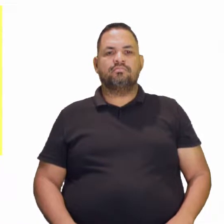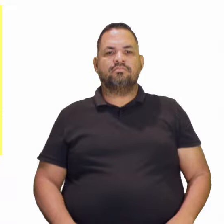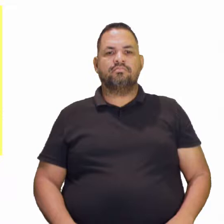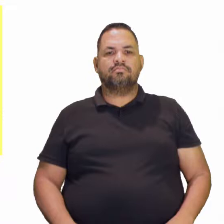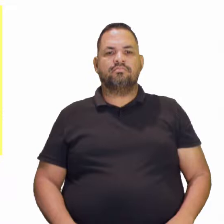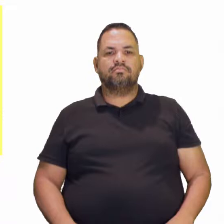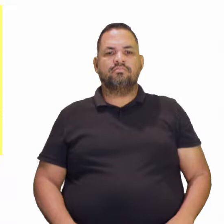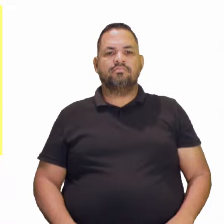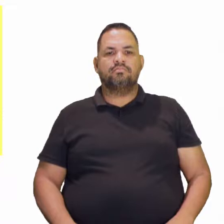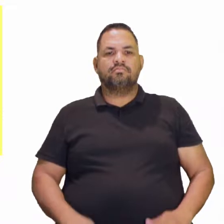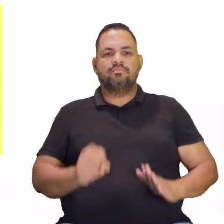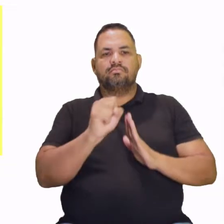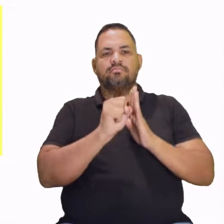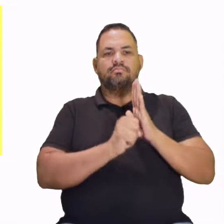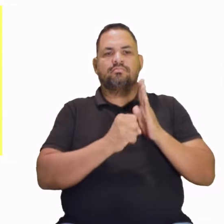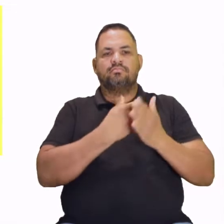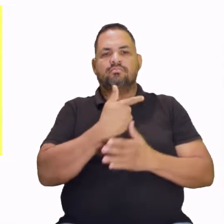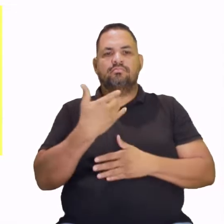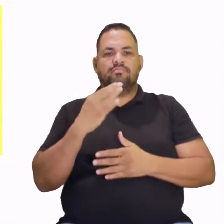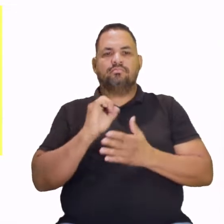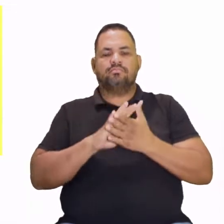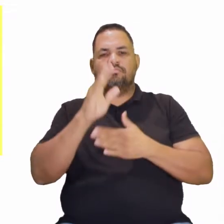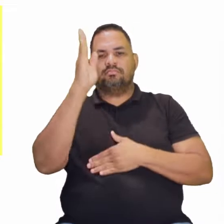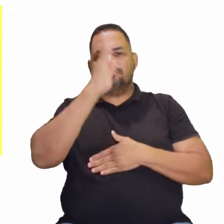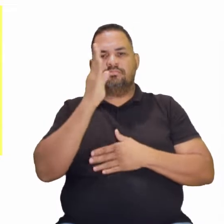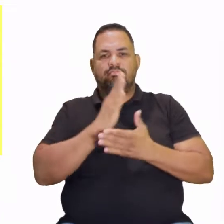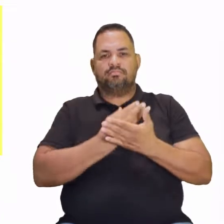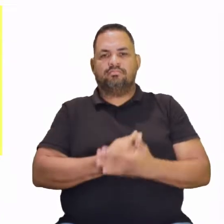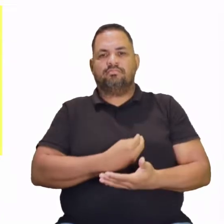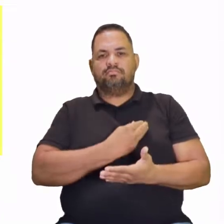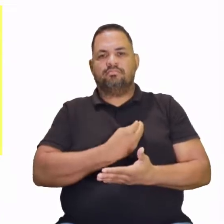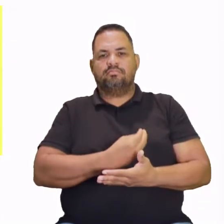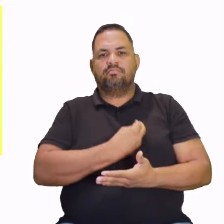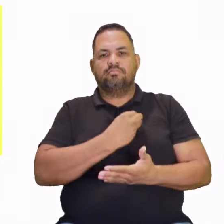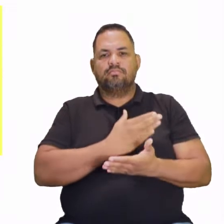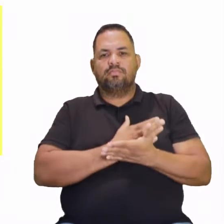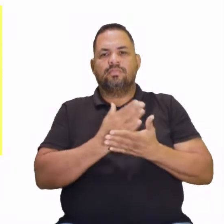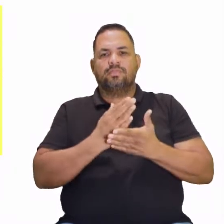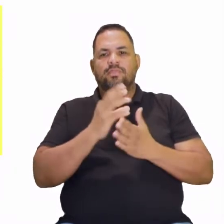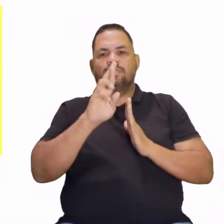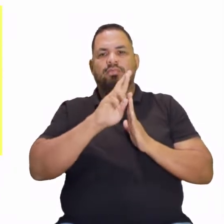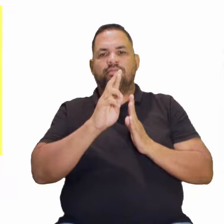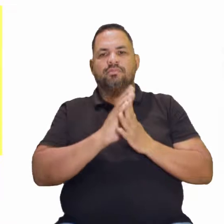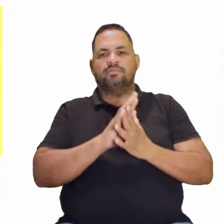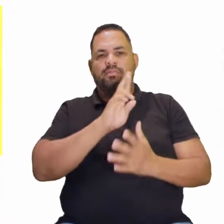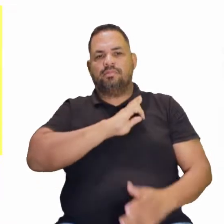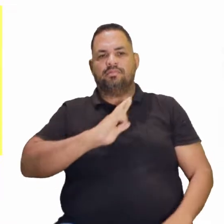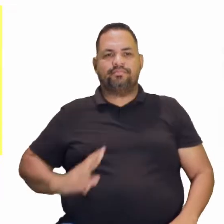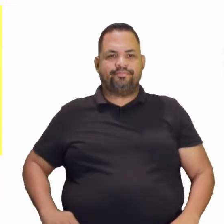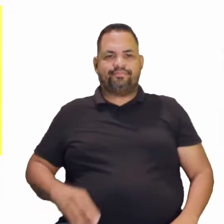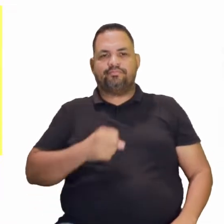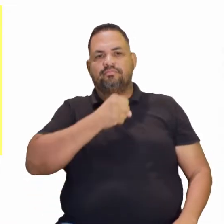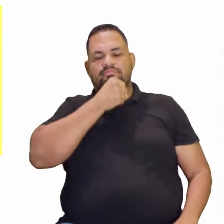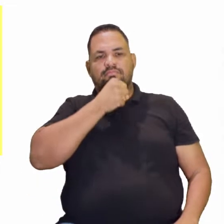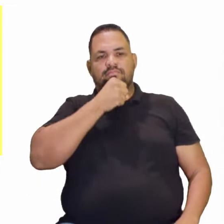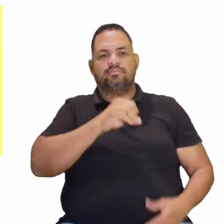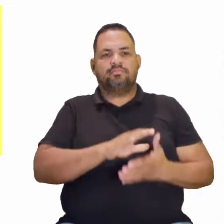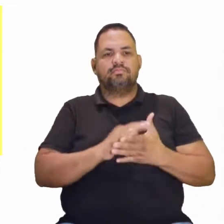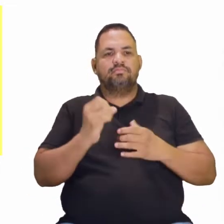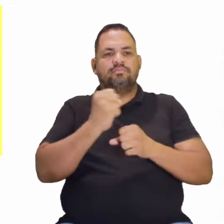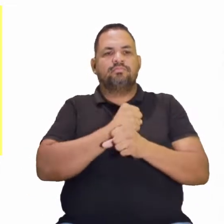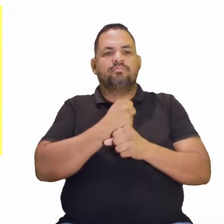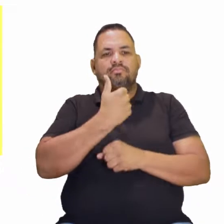No início do século XX, o Brasil vivia o início da República Velha, né, desse período aí,